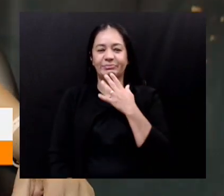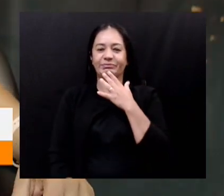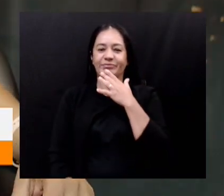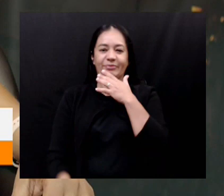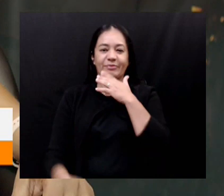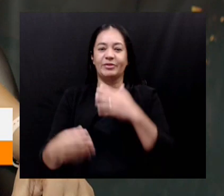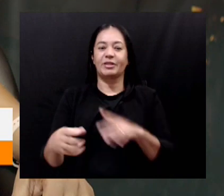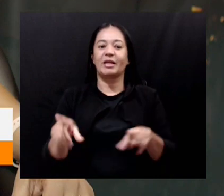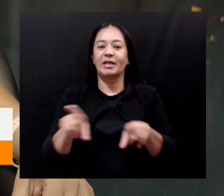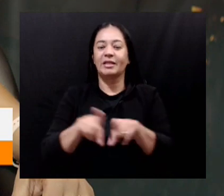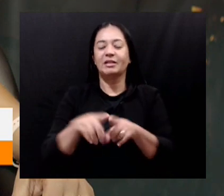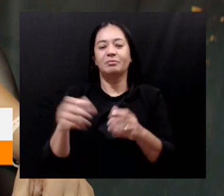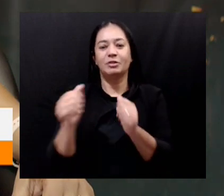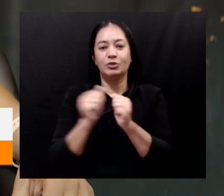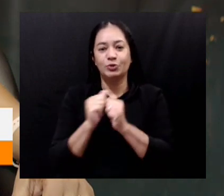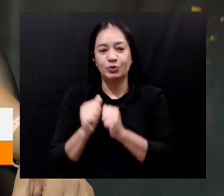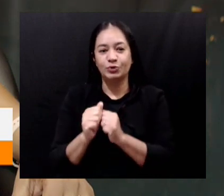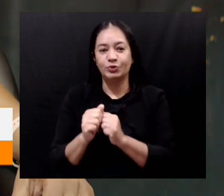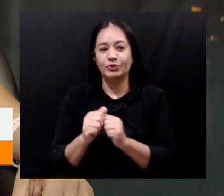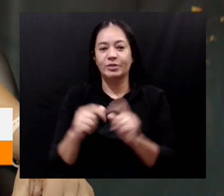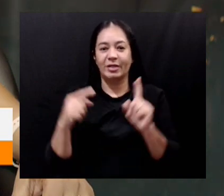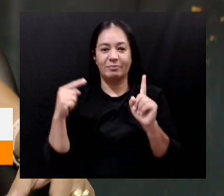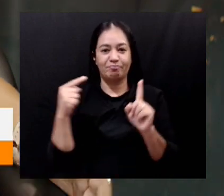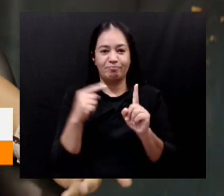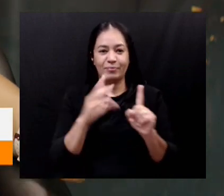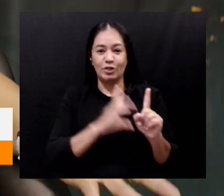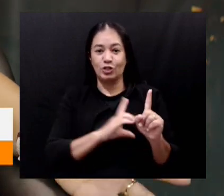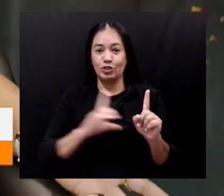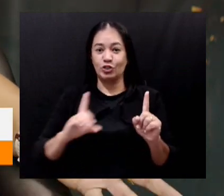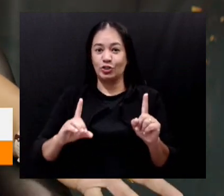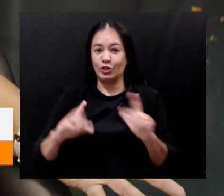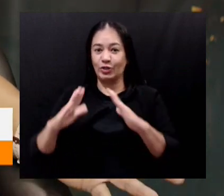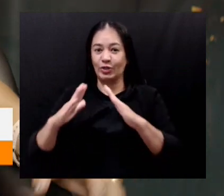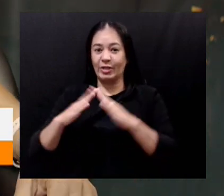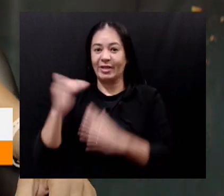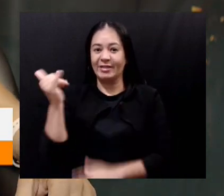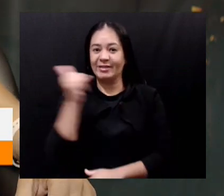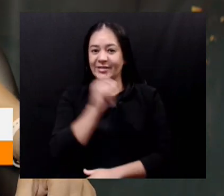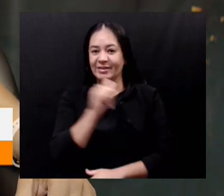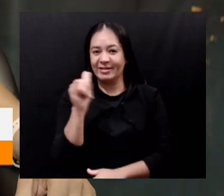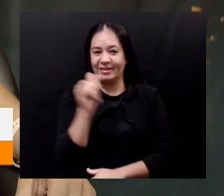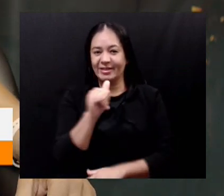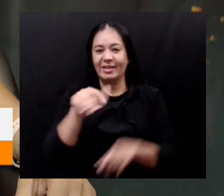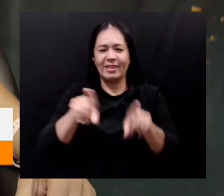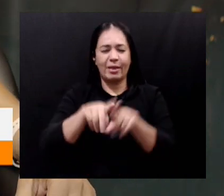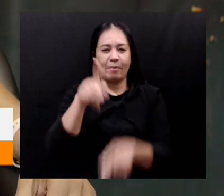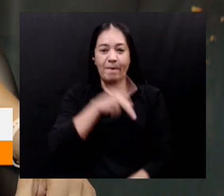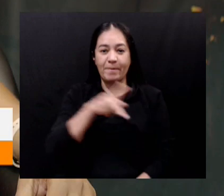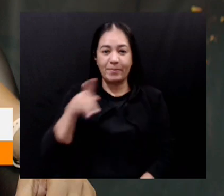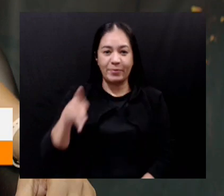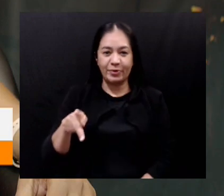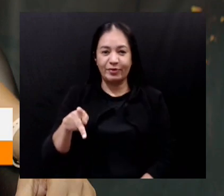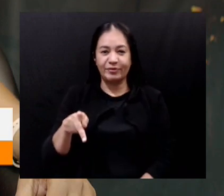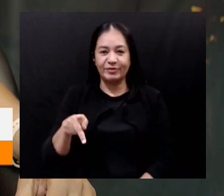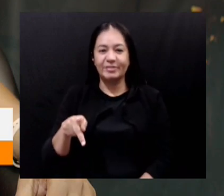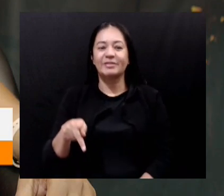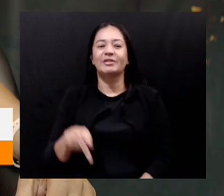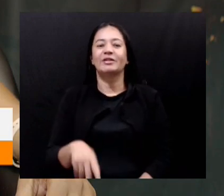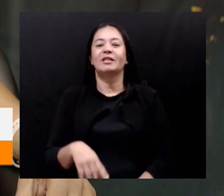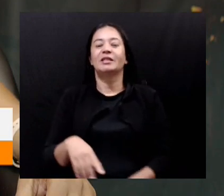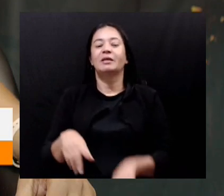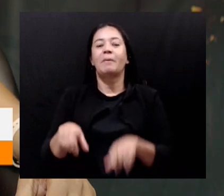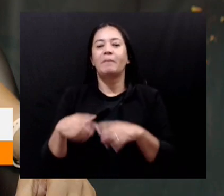boas-vindas para ele, o diretor da Casa de Itália Campinas. Ele também é professor, né, e consultor para a obtenção da